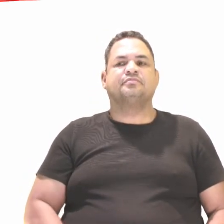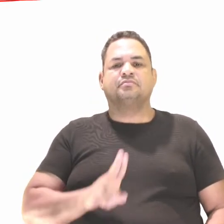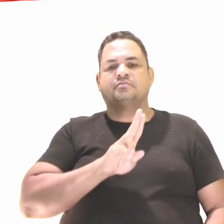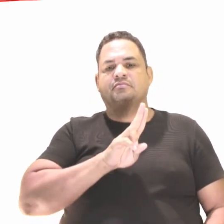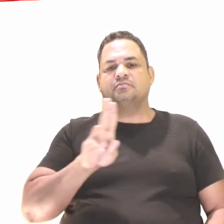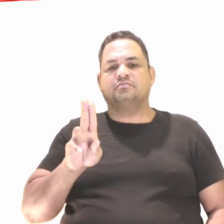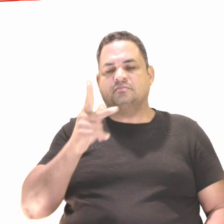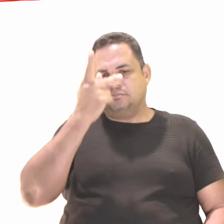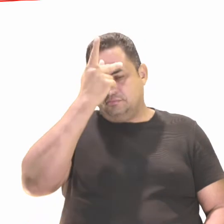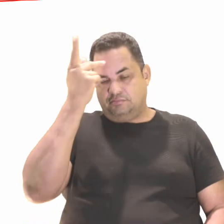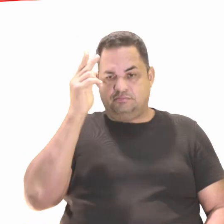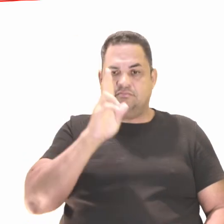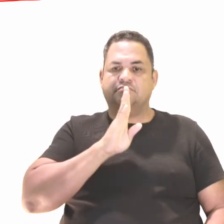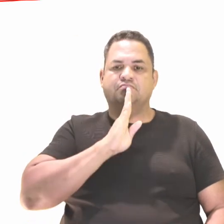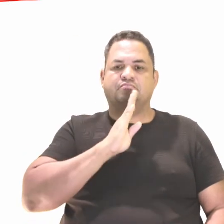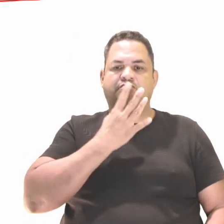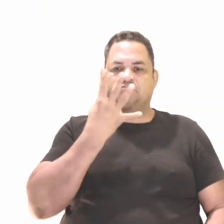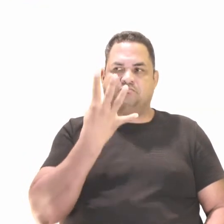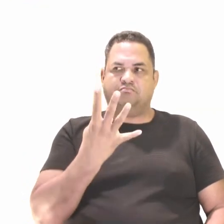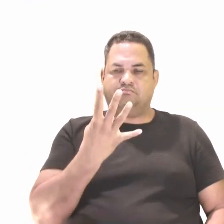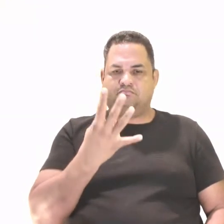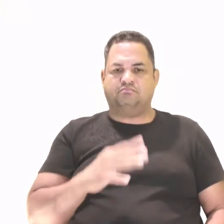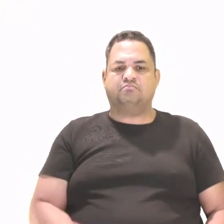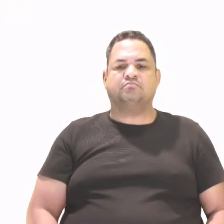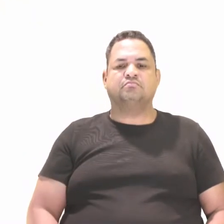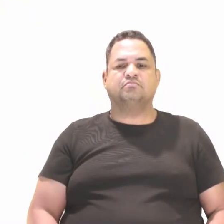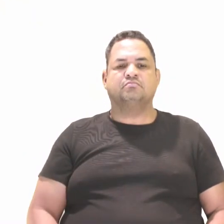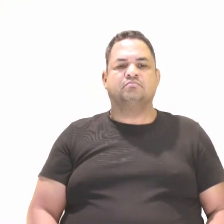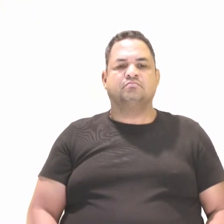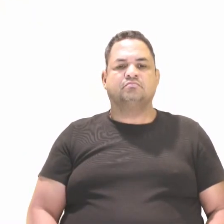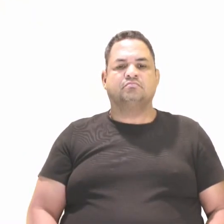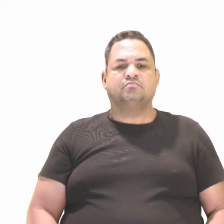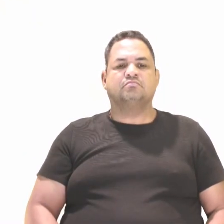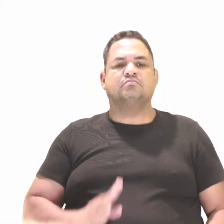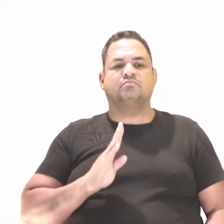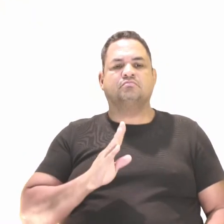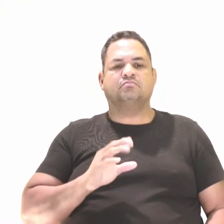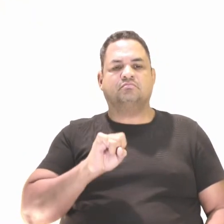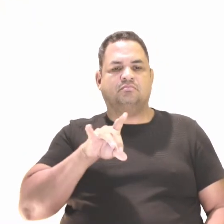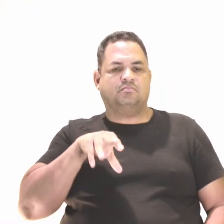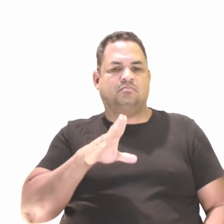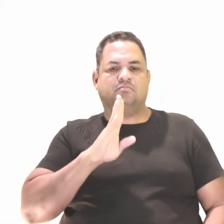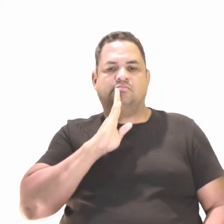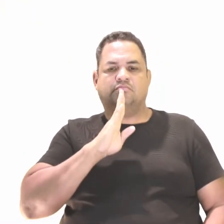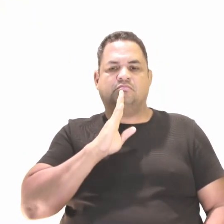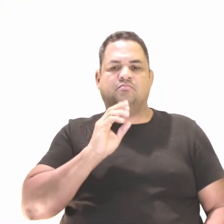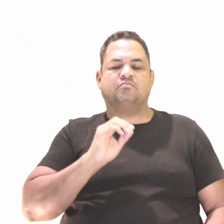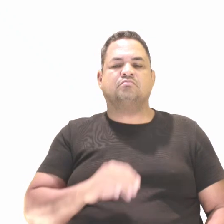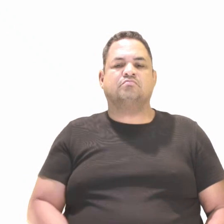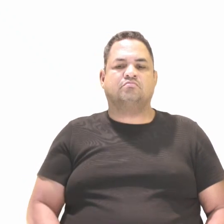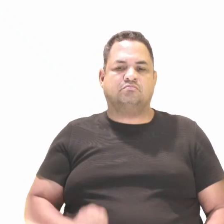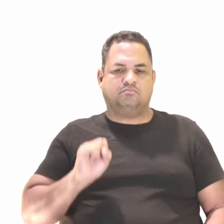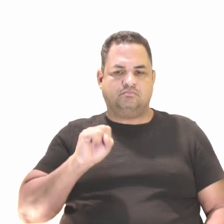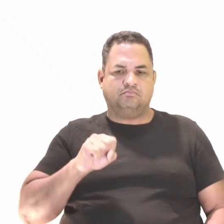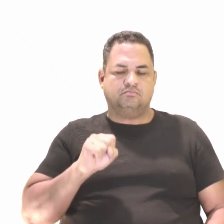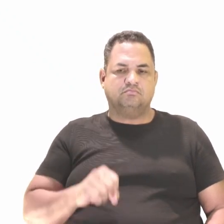das pessoas que ela conhece, que são 4. Então, Sara conhece? True,